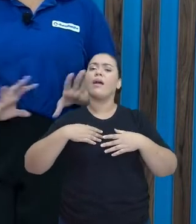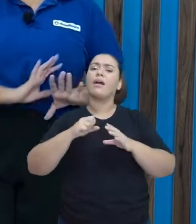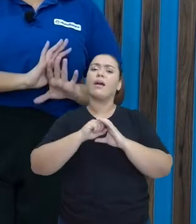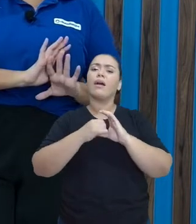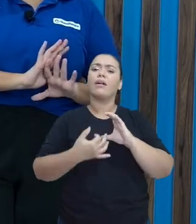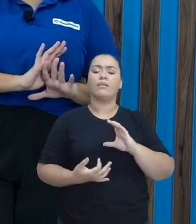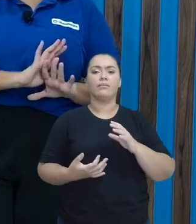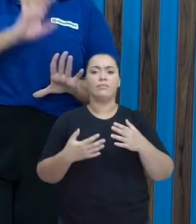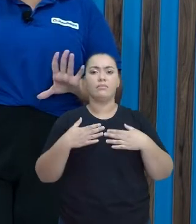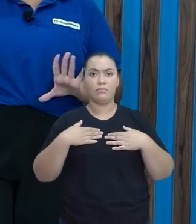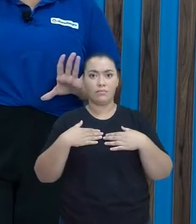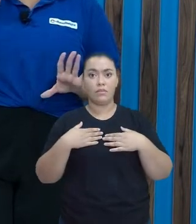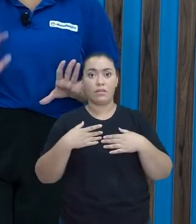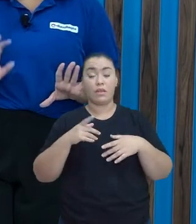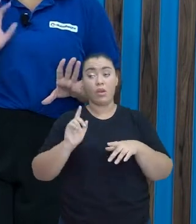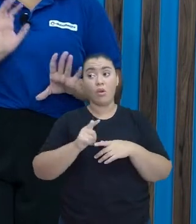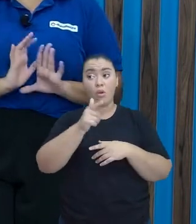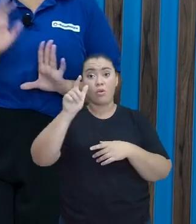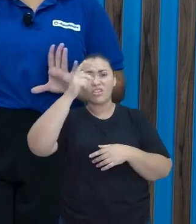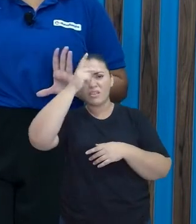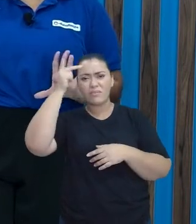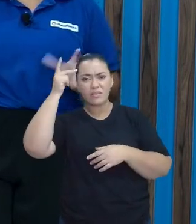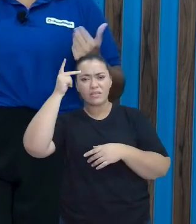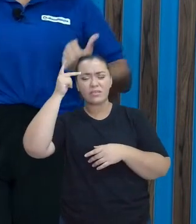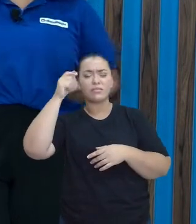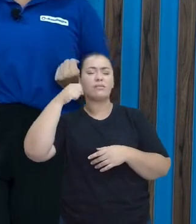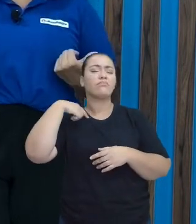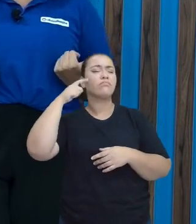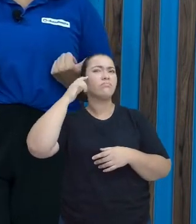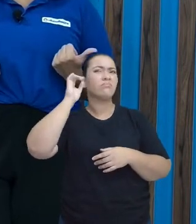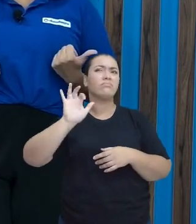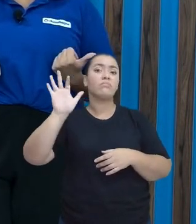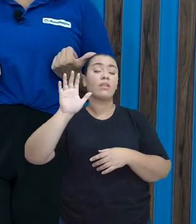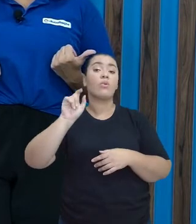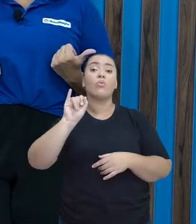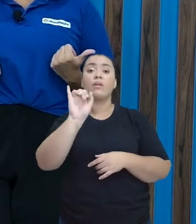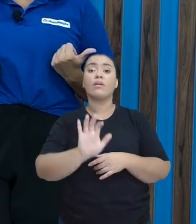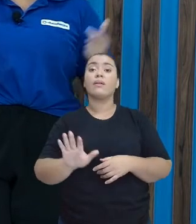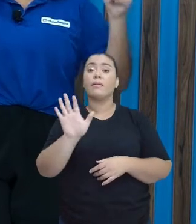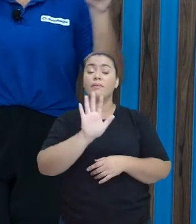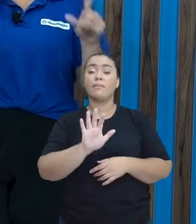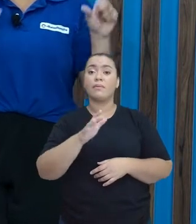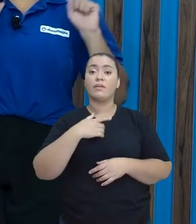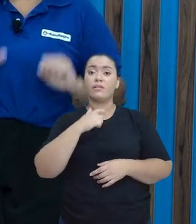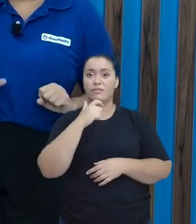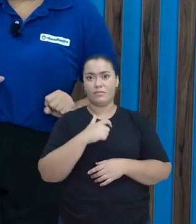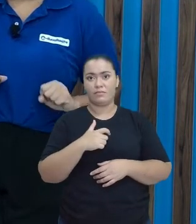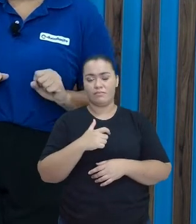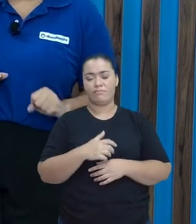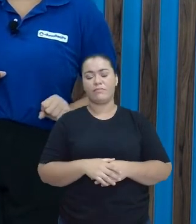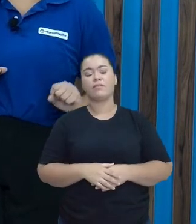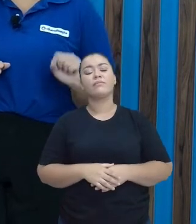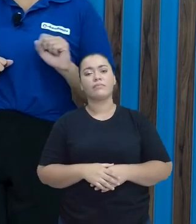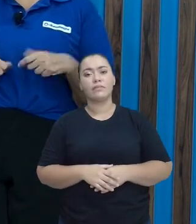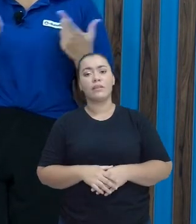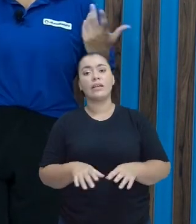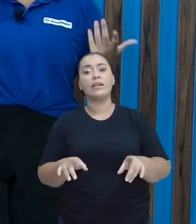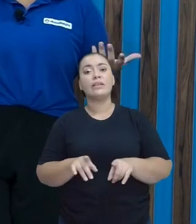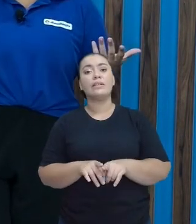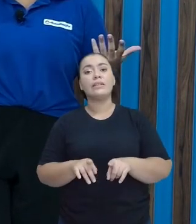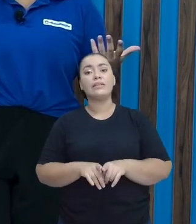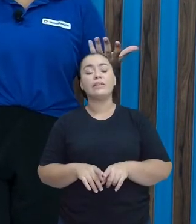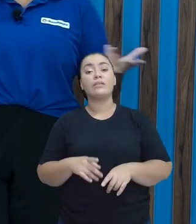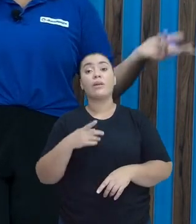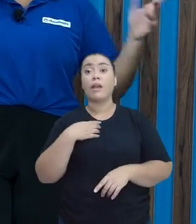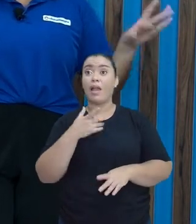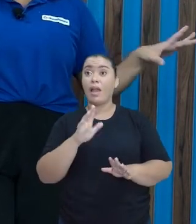formar uma imagem, mesmo que não aprofundada, de mim. E aí também que a gente pode entrar na questão da